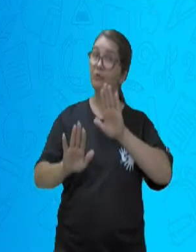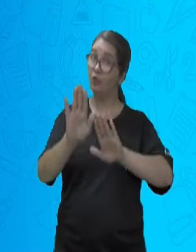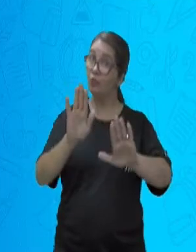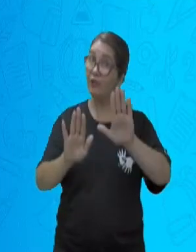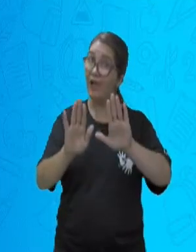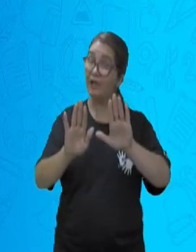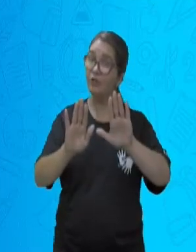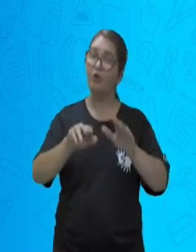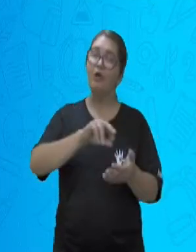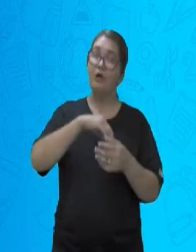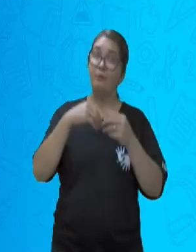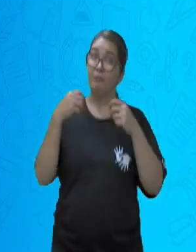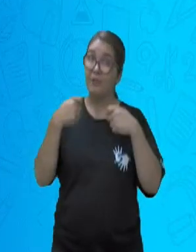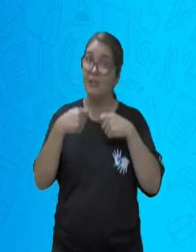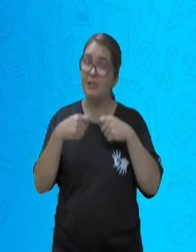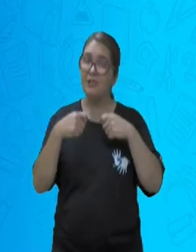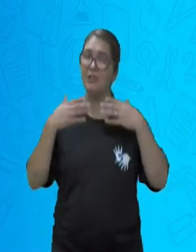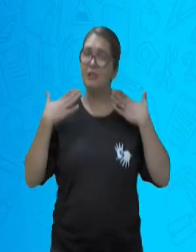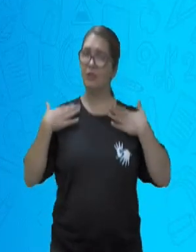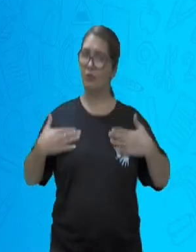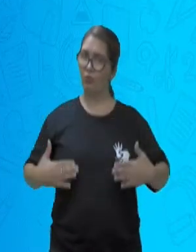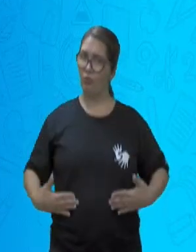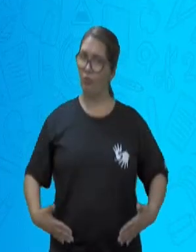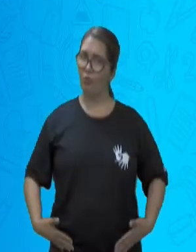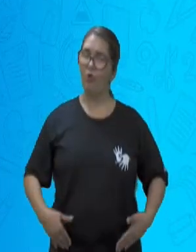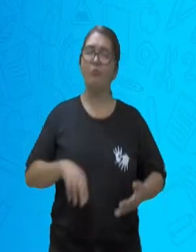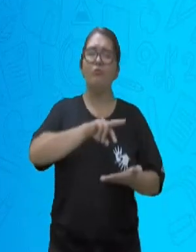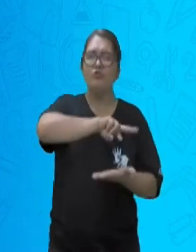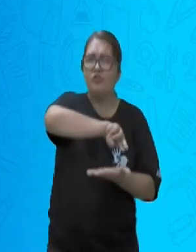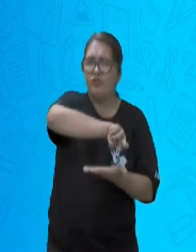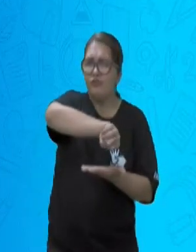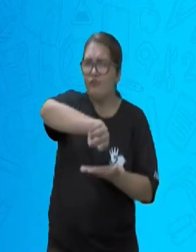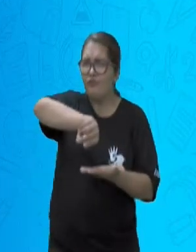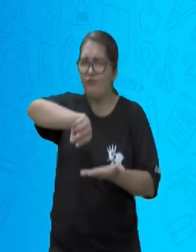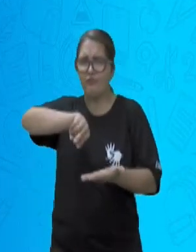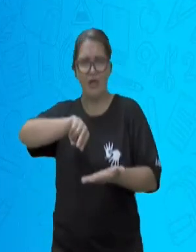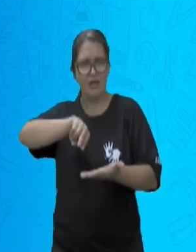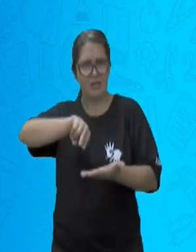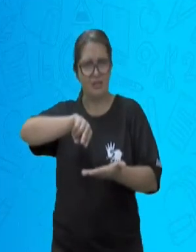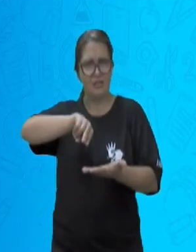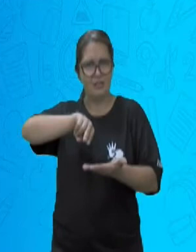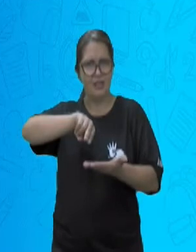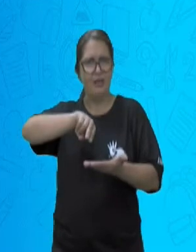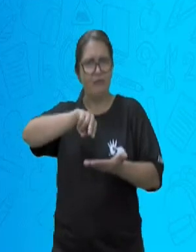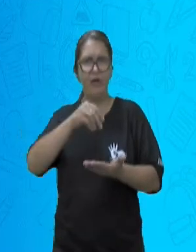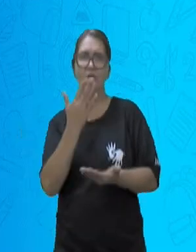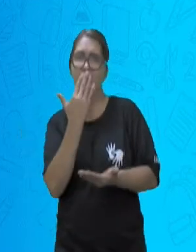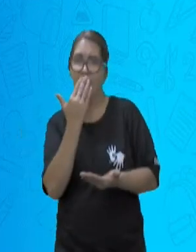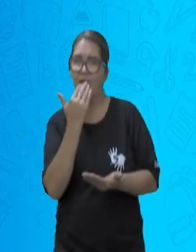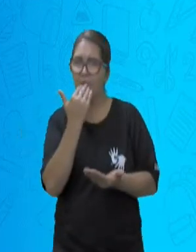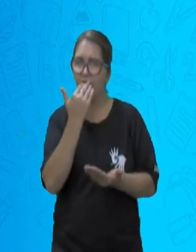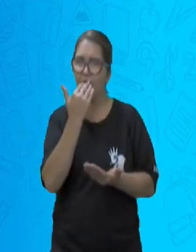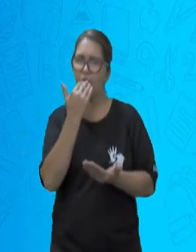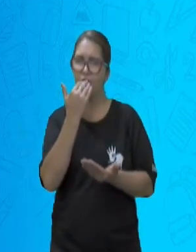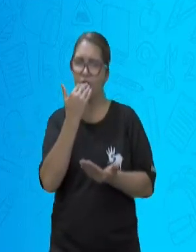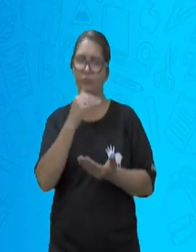precisa de energia, mas o nosso corpo também precisa ser regulado. Então, vamos agora para